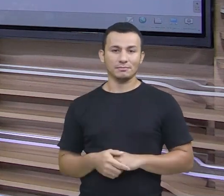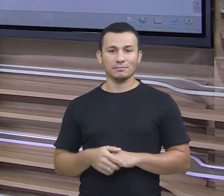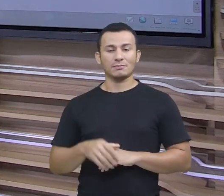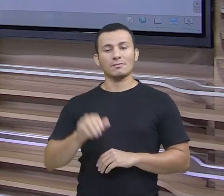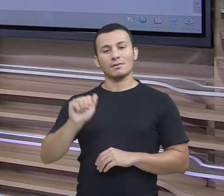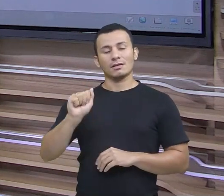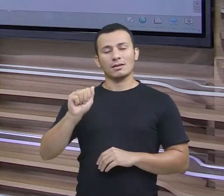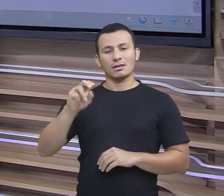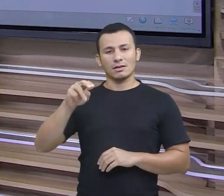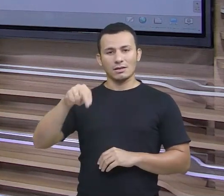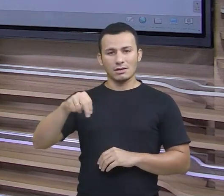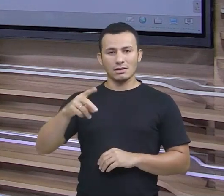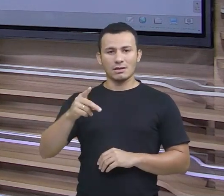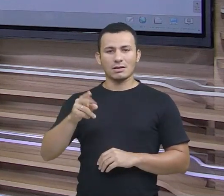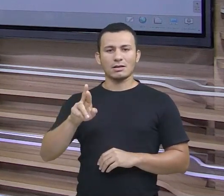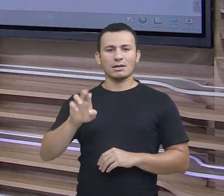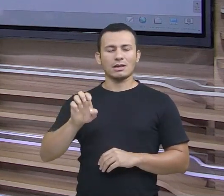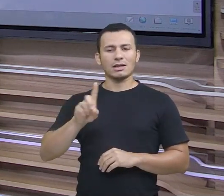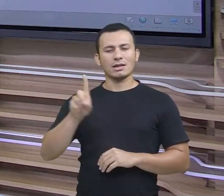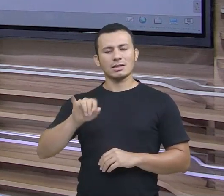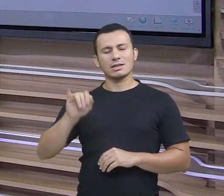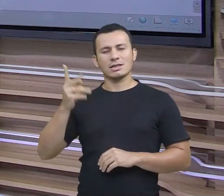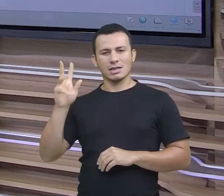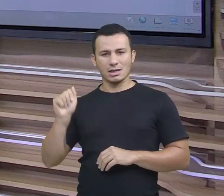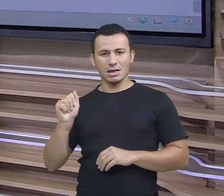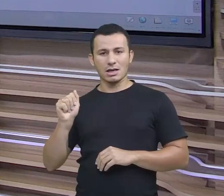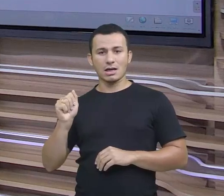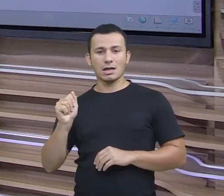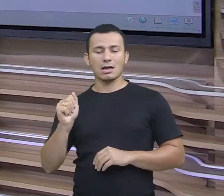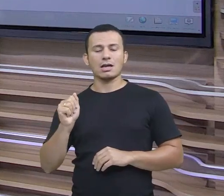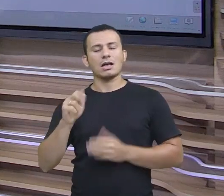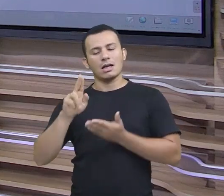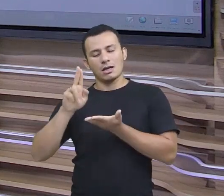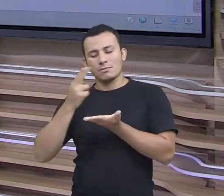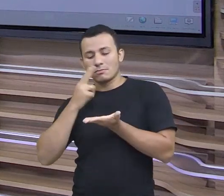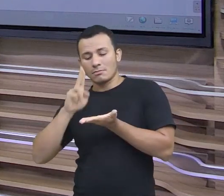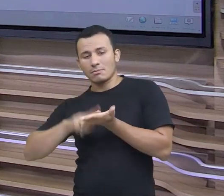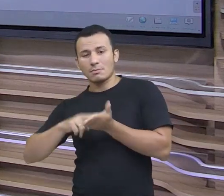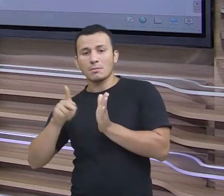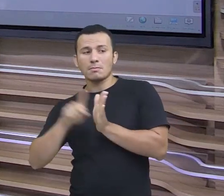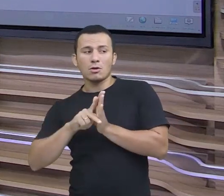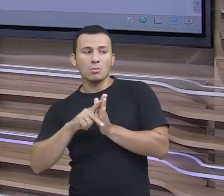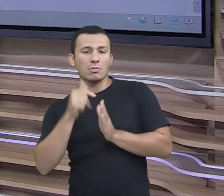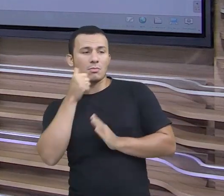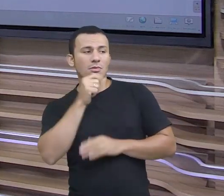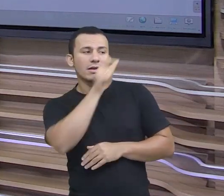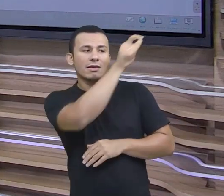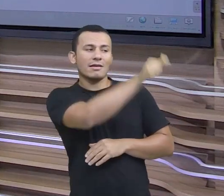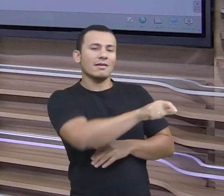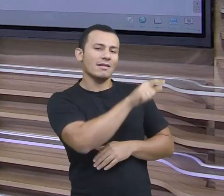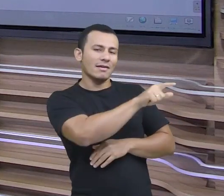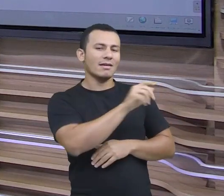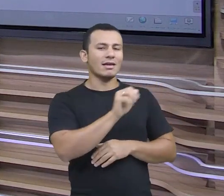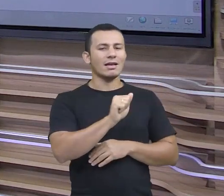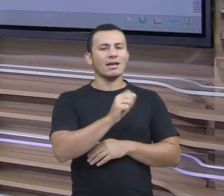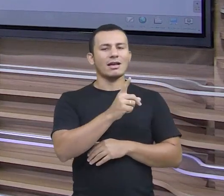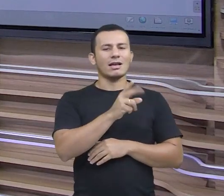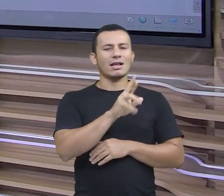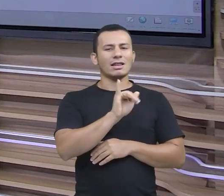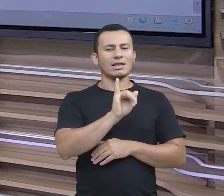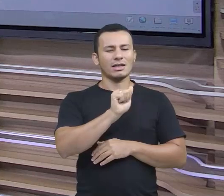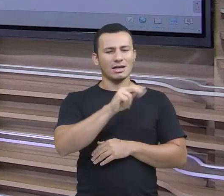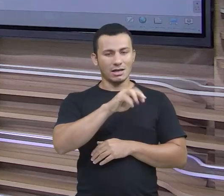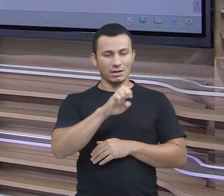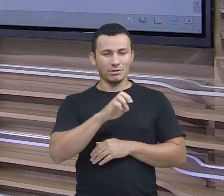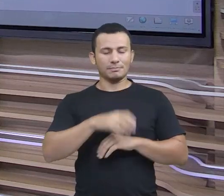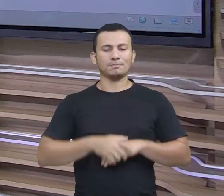Andrezinha. Escreveu para quem? Para Adriane. E na carta tem algumas informações. Vamos